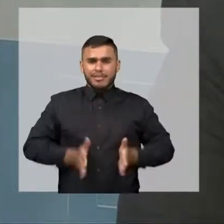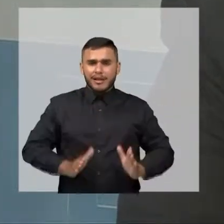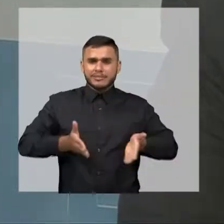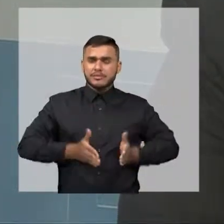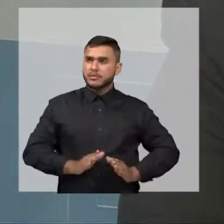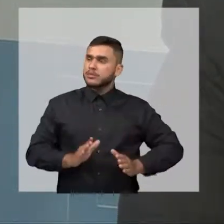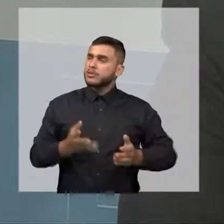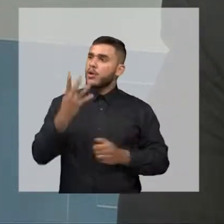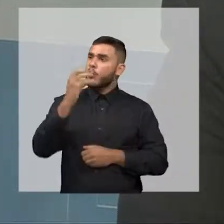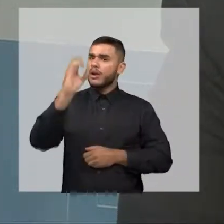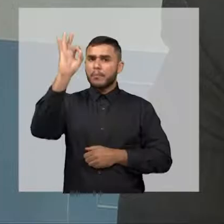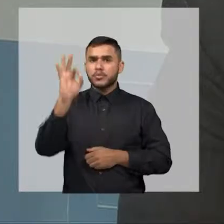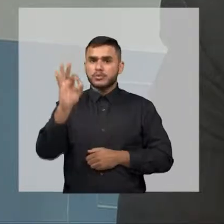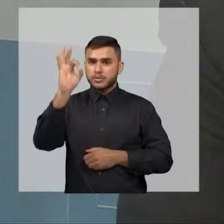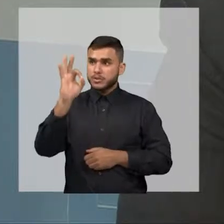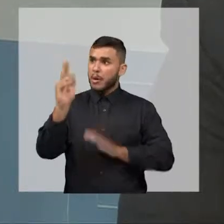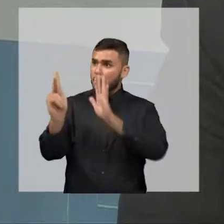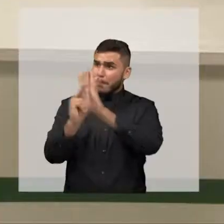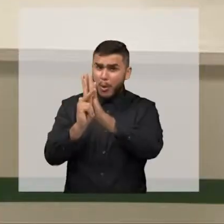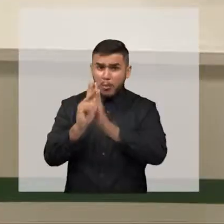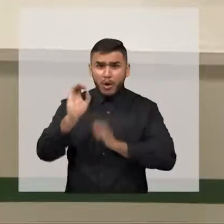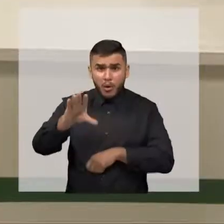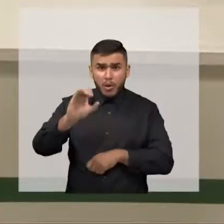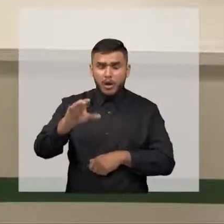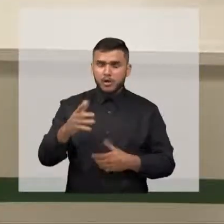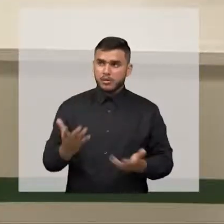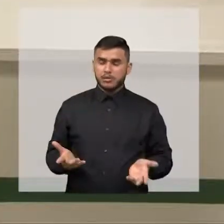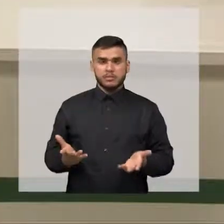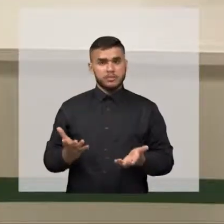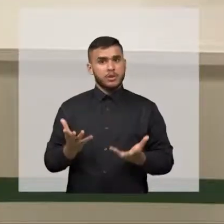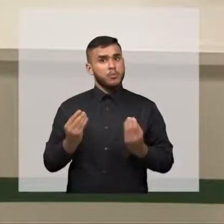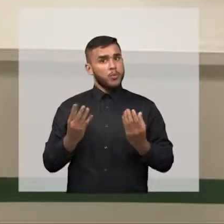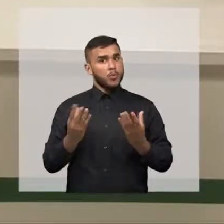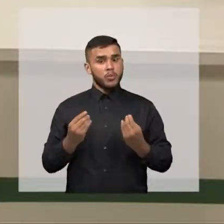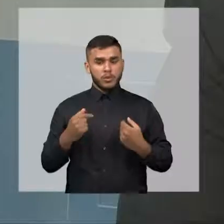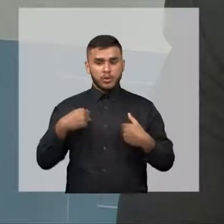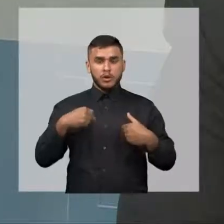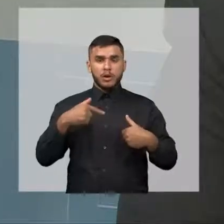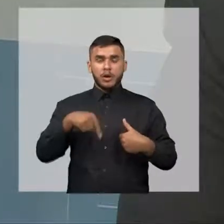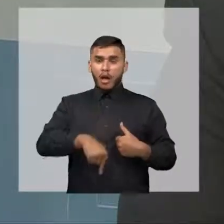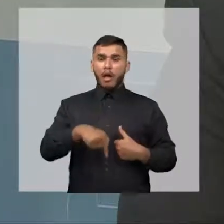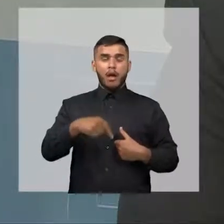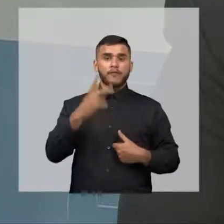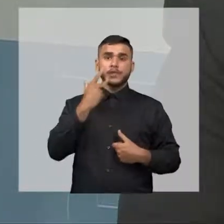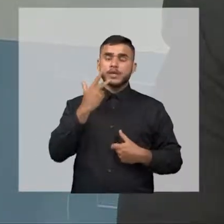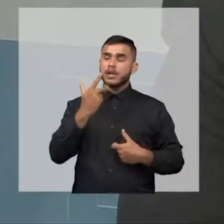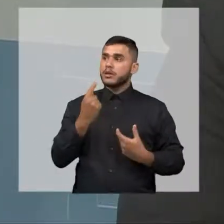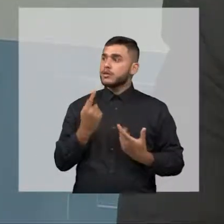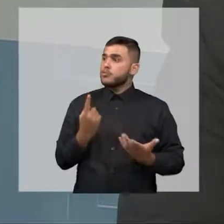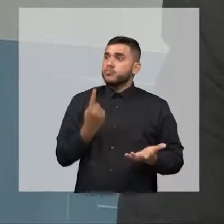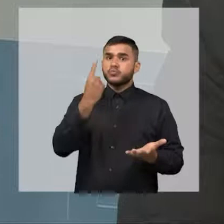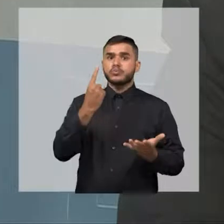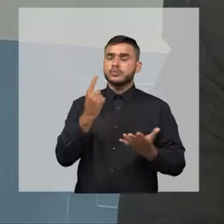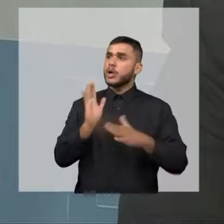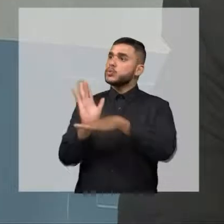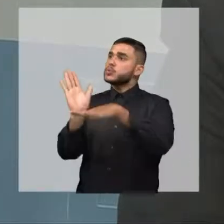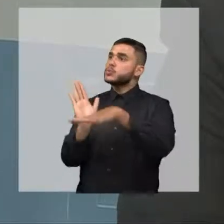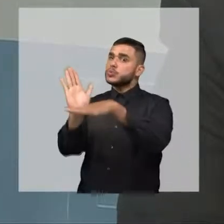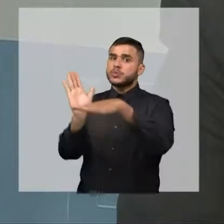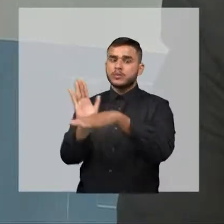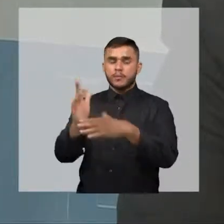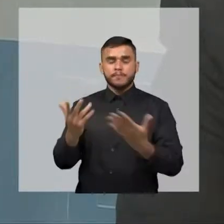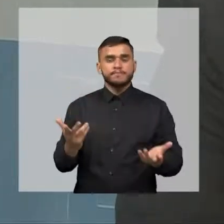fez questão de dar ênfase na propaganda dele, municipal. 40% é muita coisa, né? E tem uma coisa muito séria, a doutora Lia falou, que é a